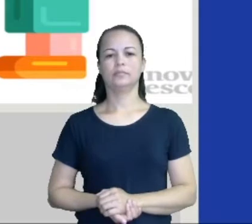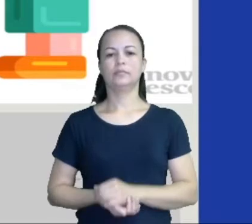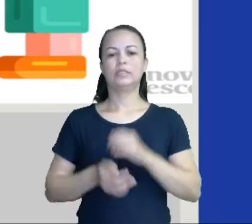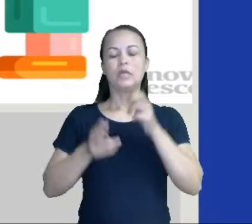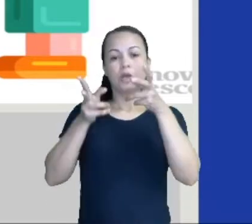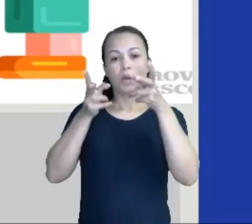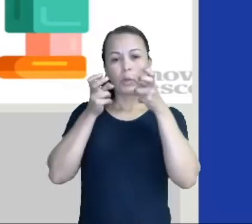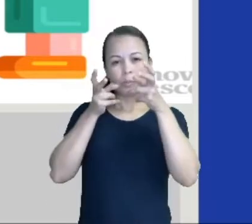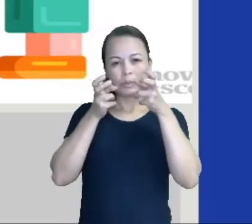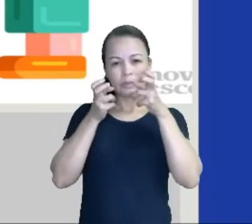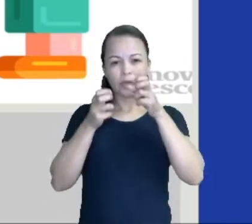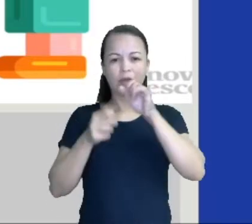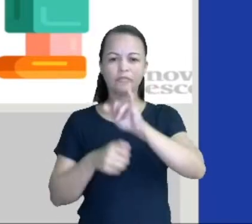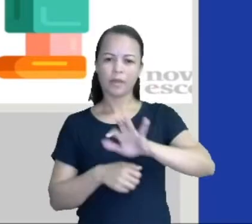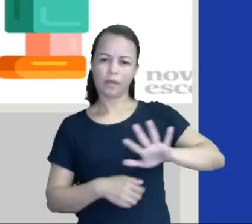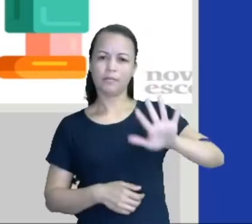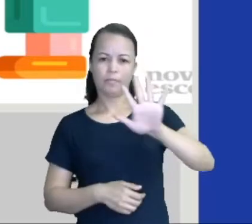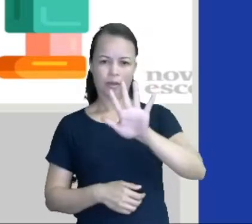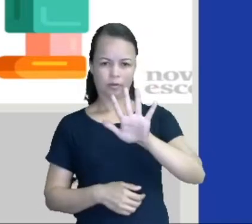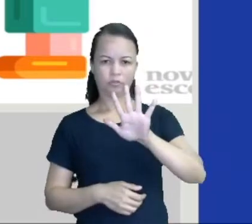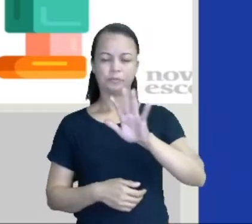Observe a imagem aí abaixo.